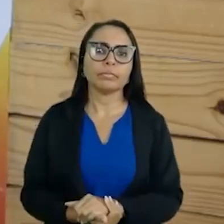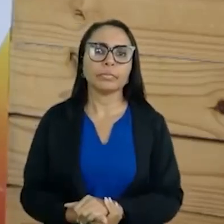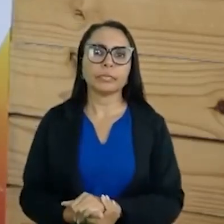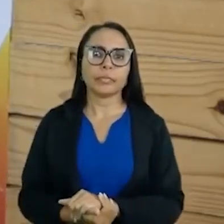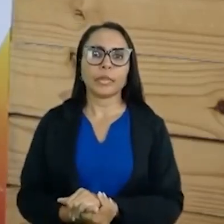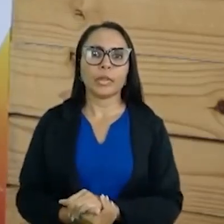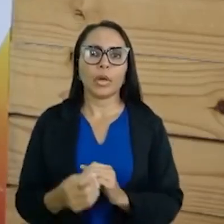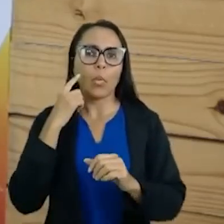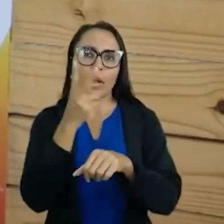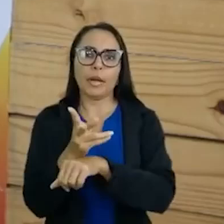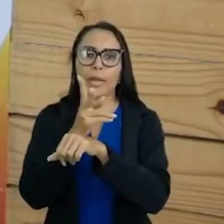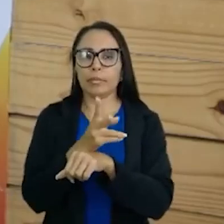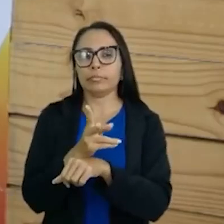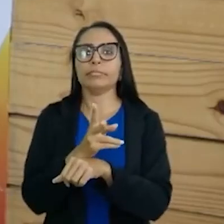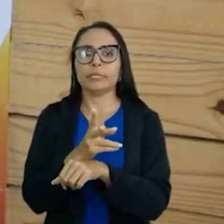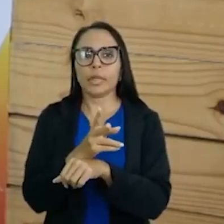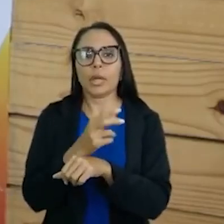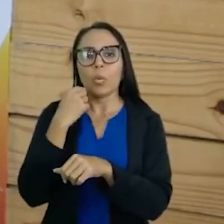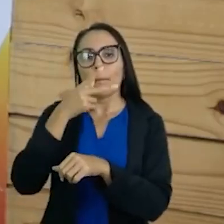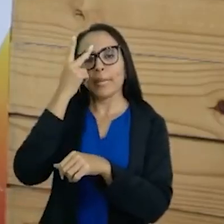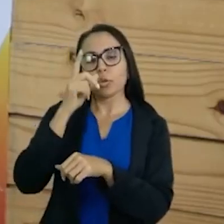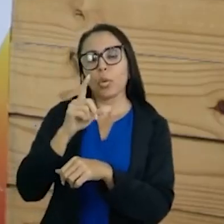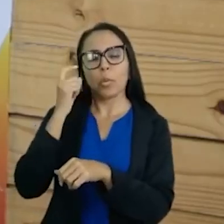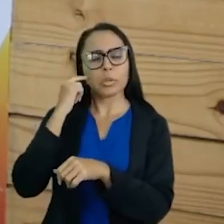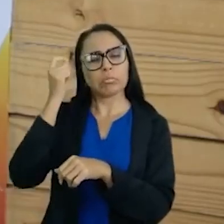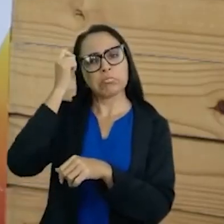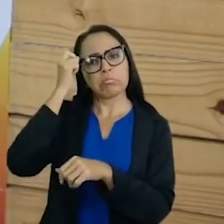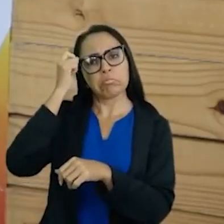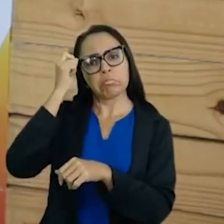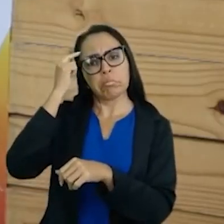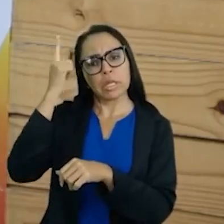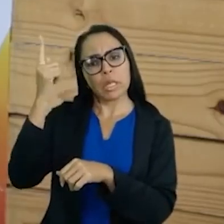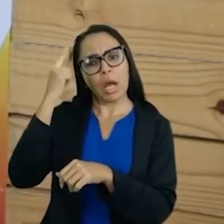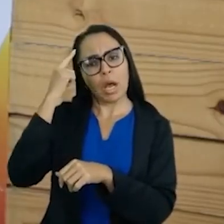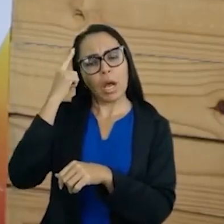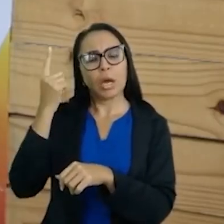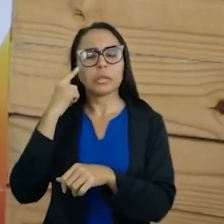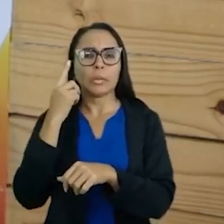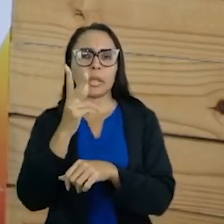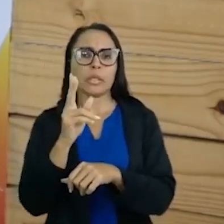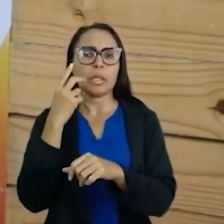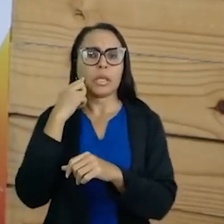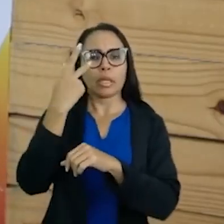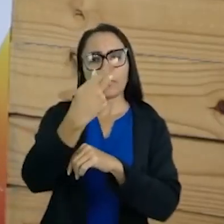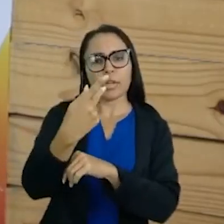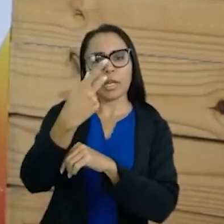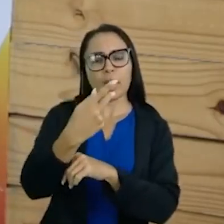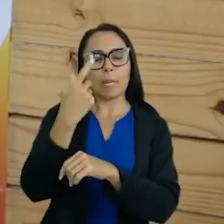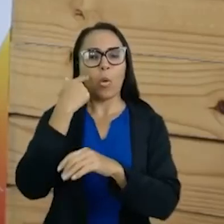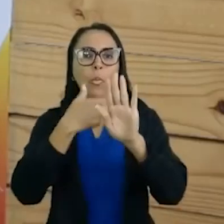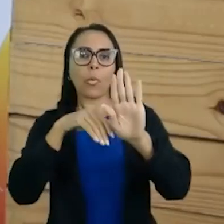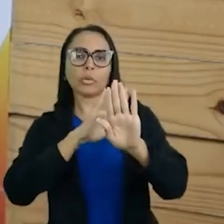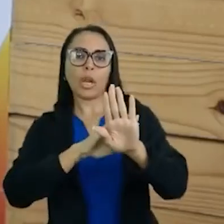uma câmera, como estou vendo aqui uma câmera. Uma pessoa pode se imaginar à frente das câmeras, outra pessoa pode se imaginar por trás das câmeras. Então,